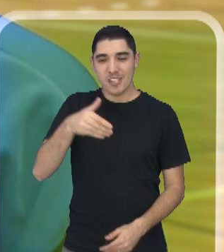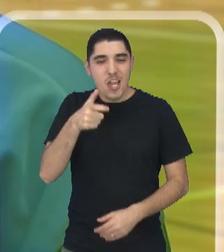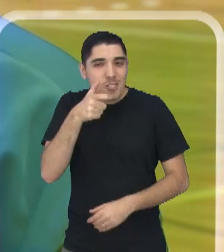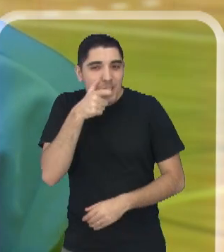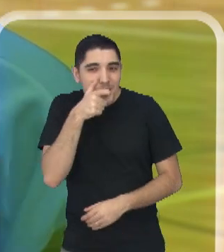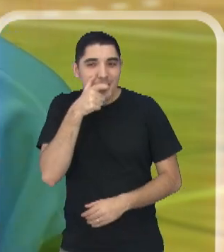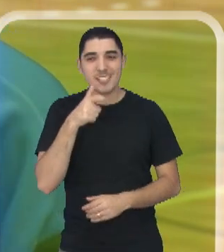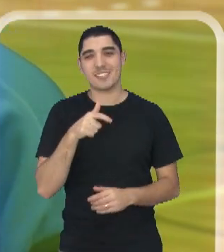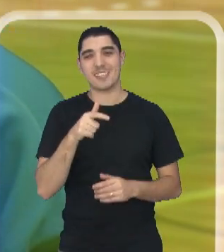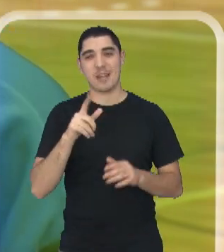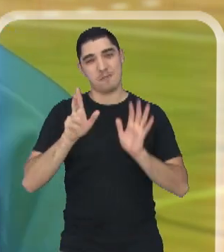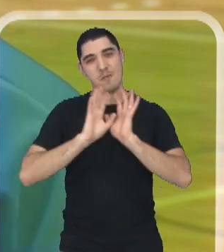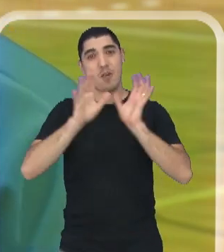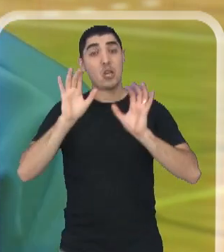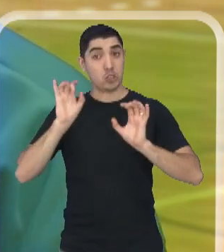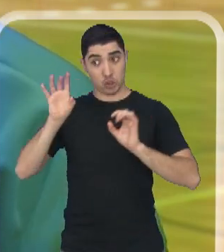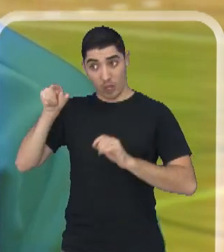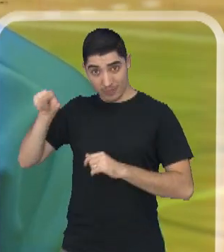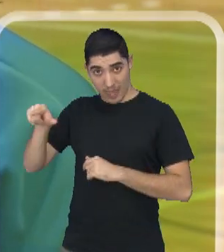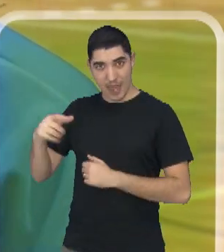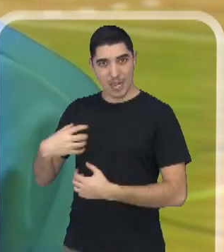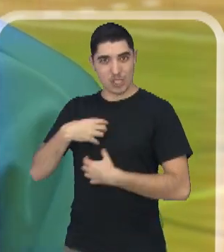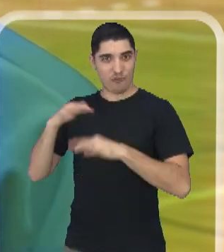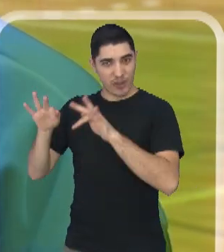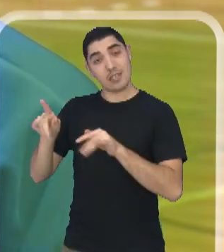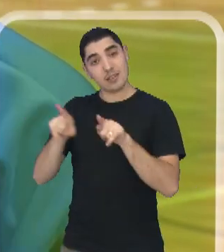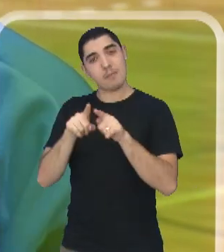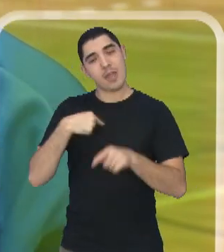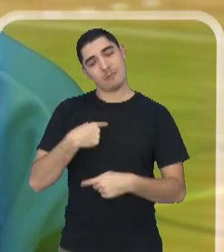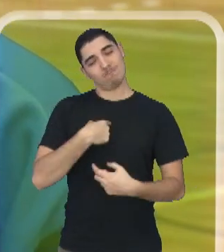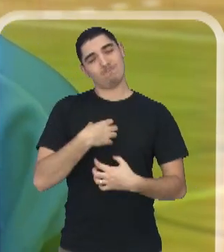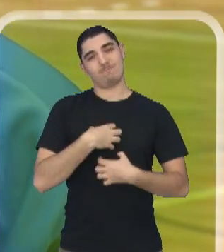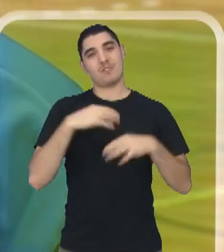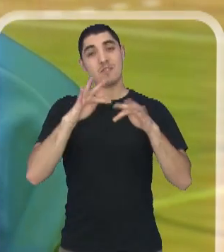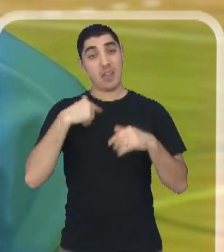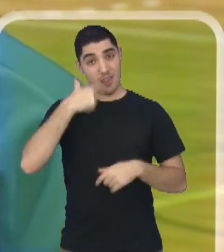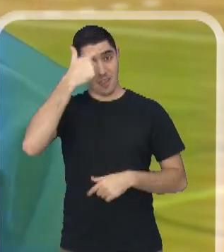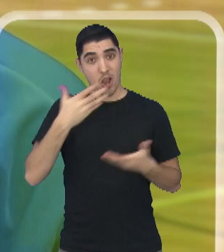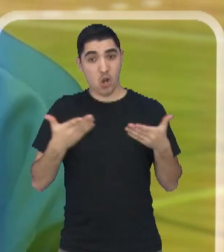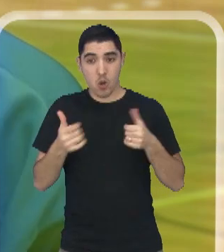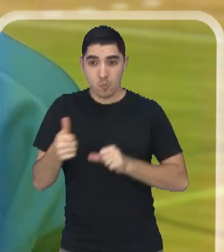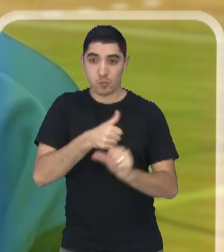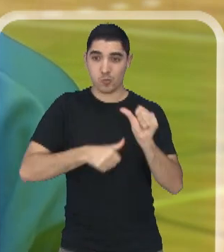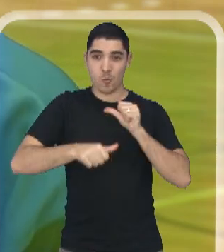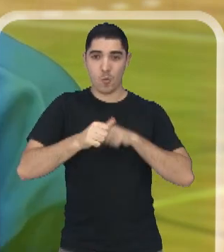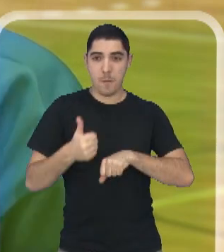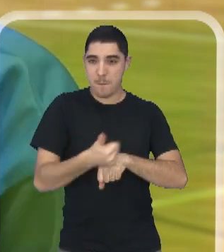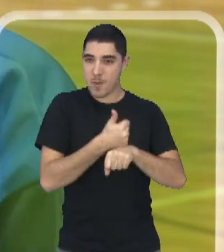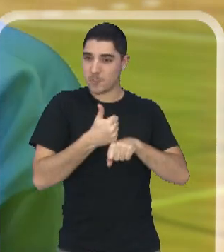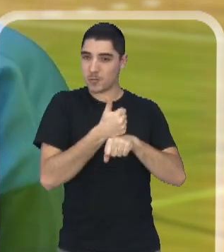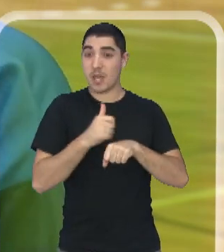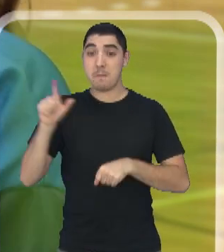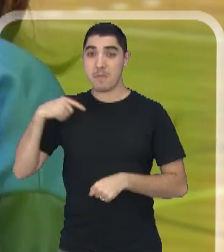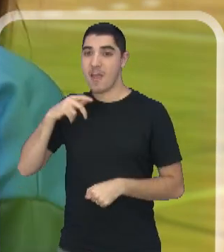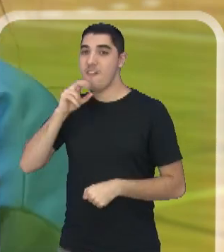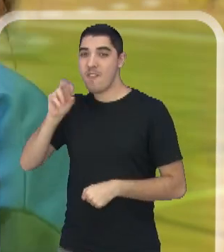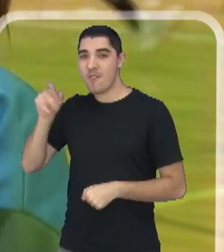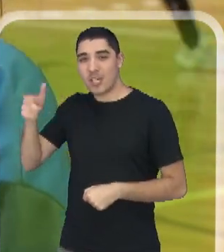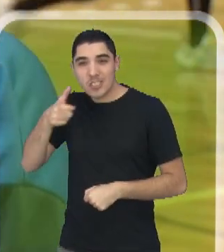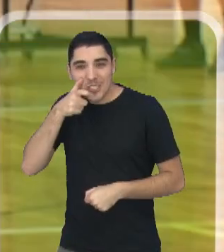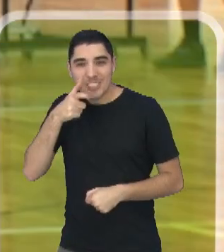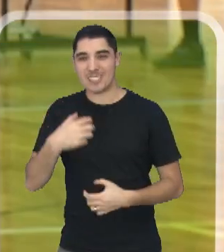vai ser uma realização não só dela, mas também minha, né, entrar para um profissional e, tipo assim, para ela conseguir me assistir, ai, vai ser muito